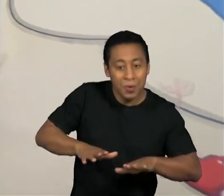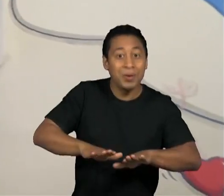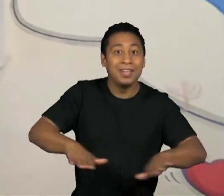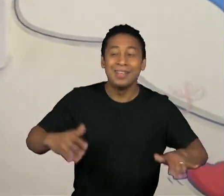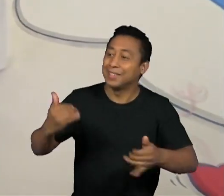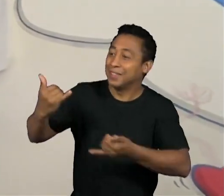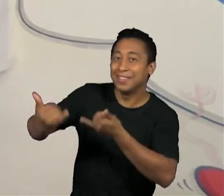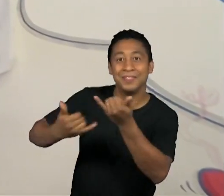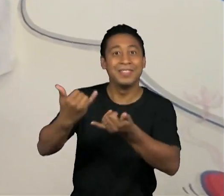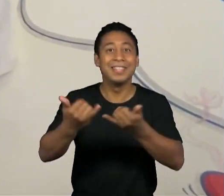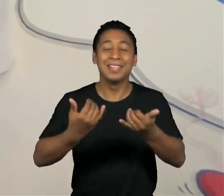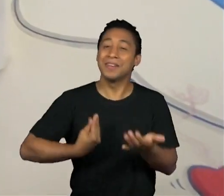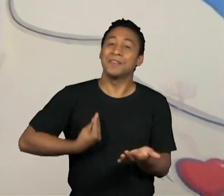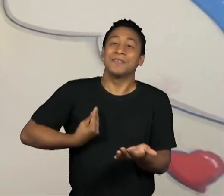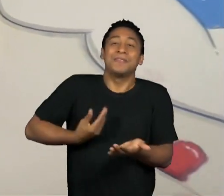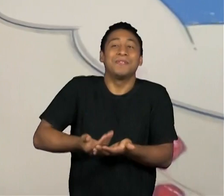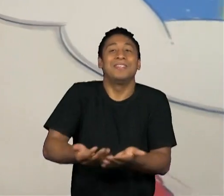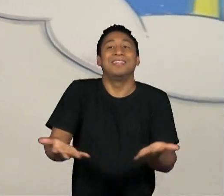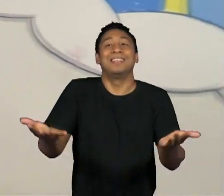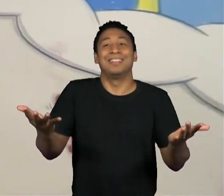brinquem, vivam!